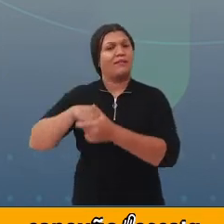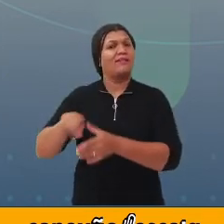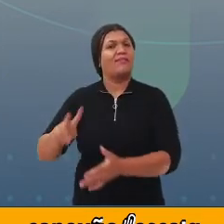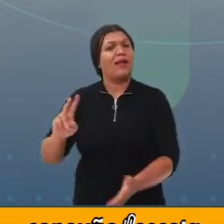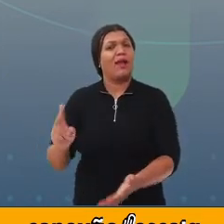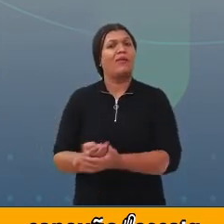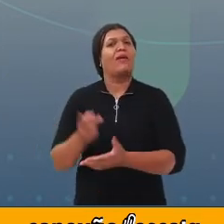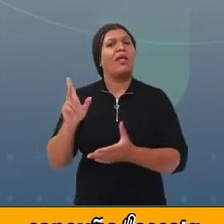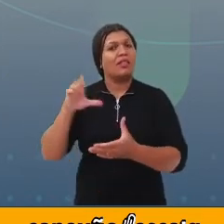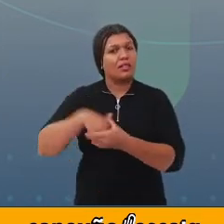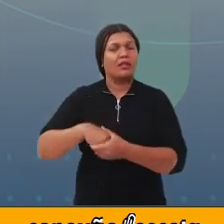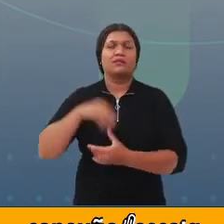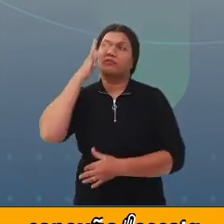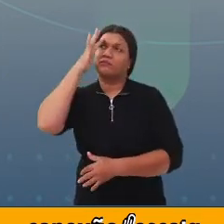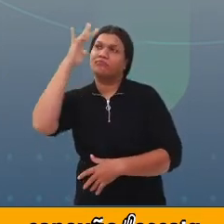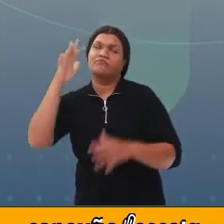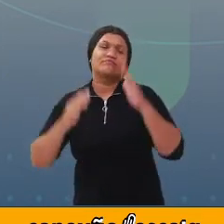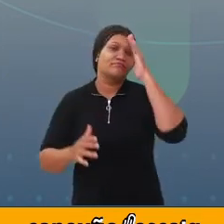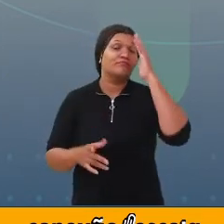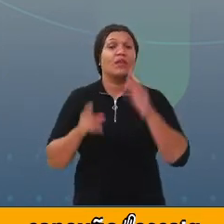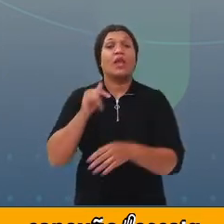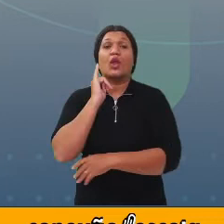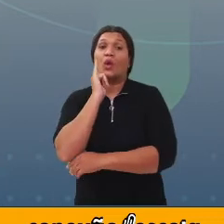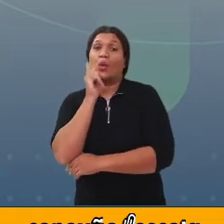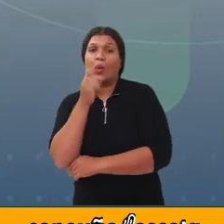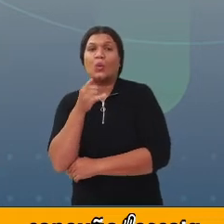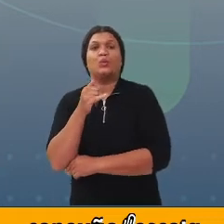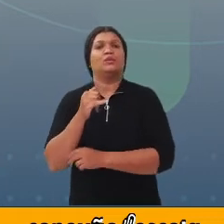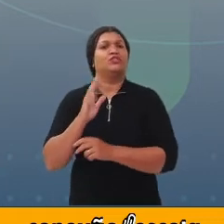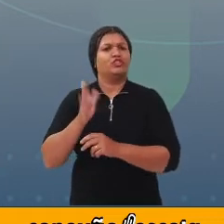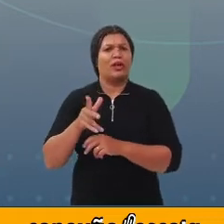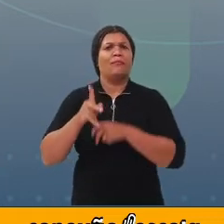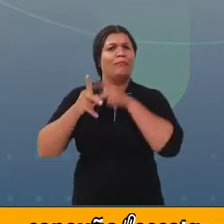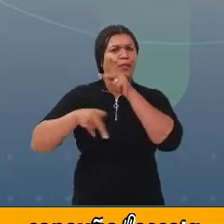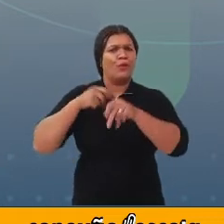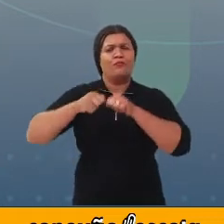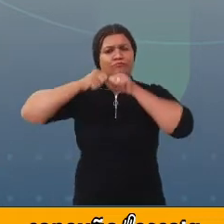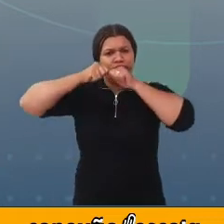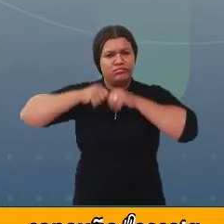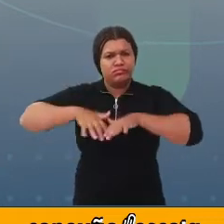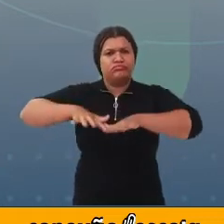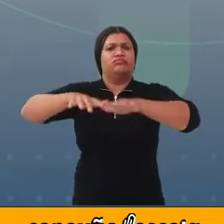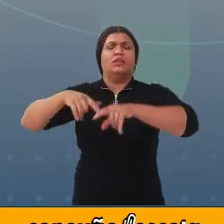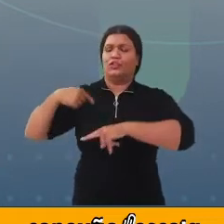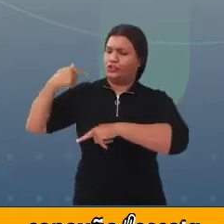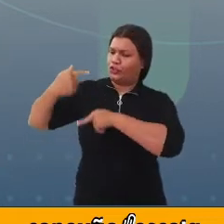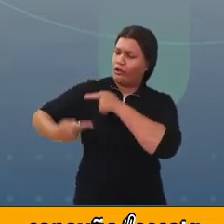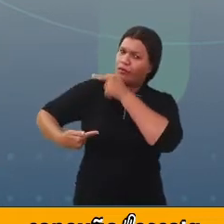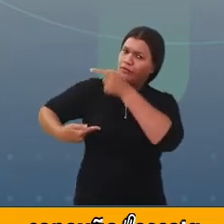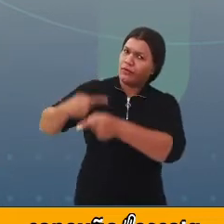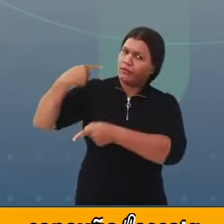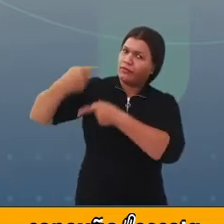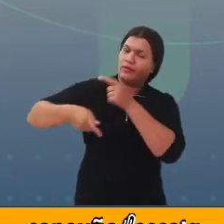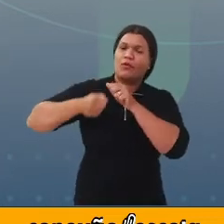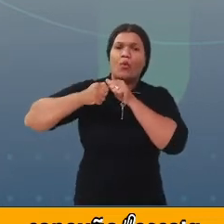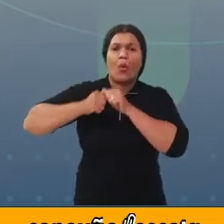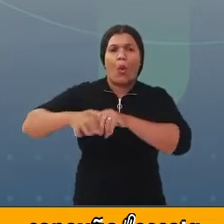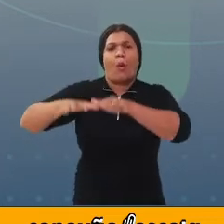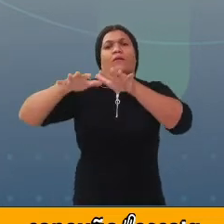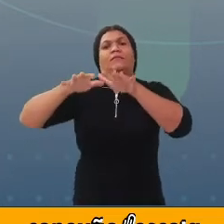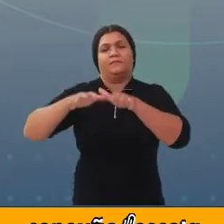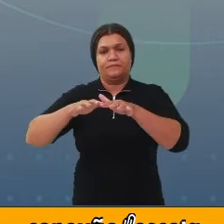nosso imaginário coletivo. É um conto que se popularizou e foi sendo transmitido de geração em geração